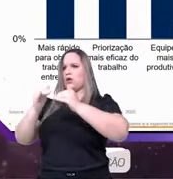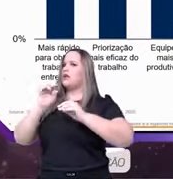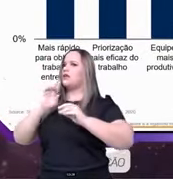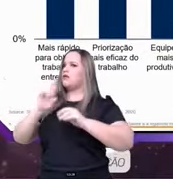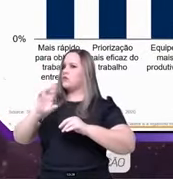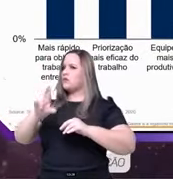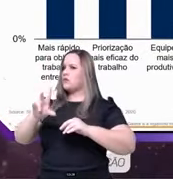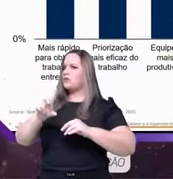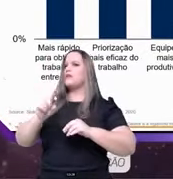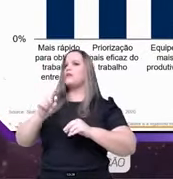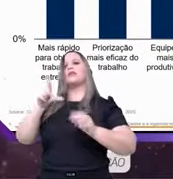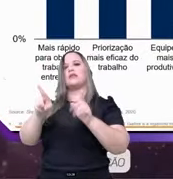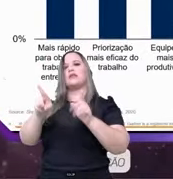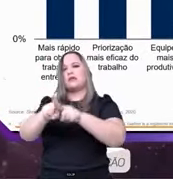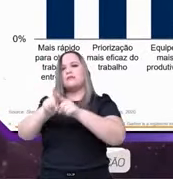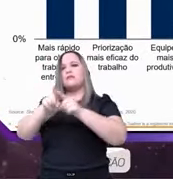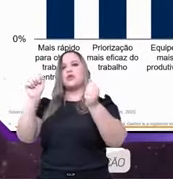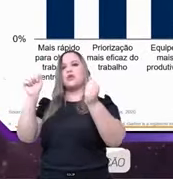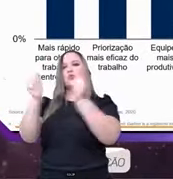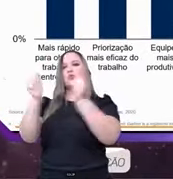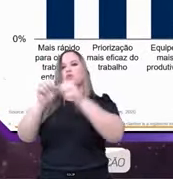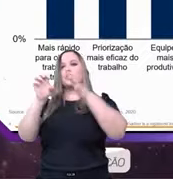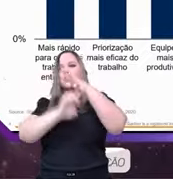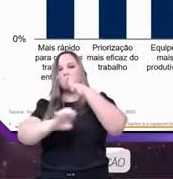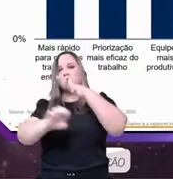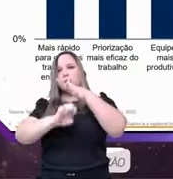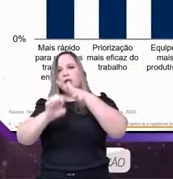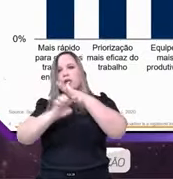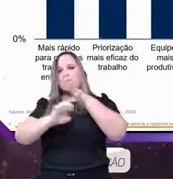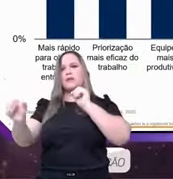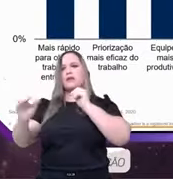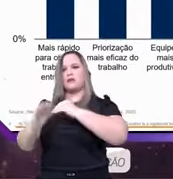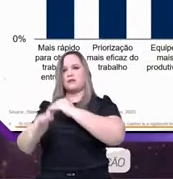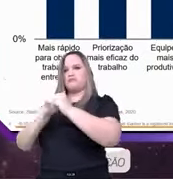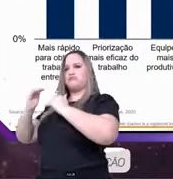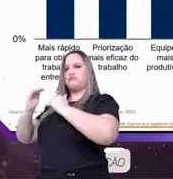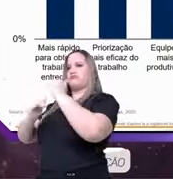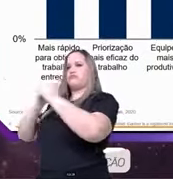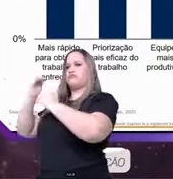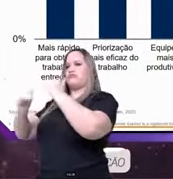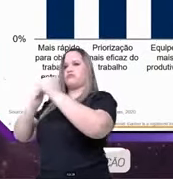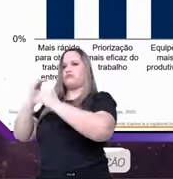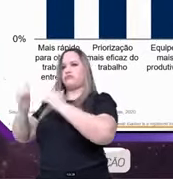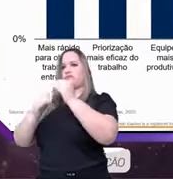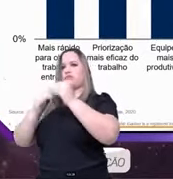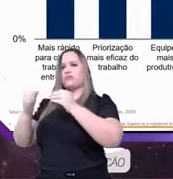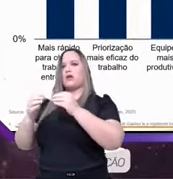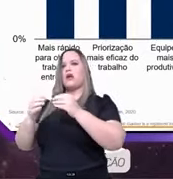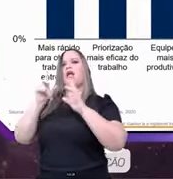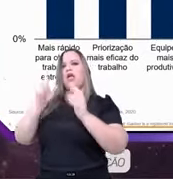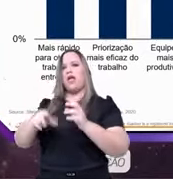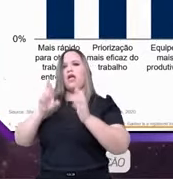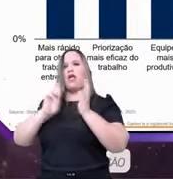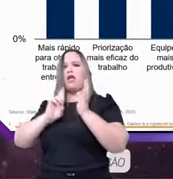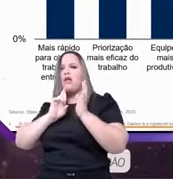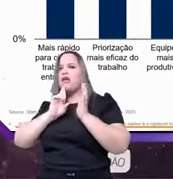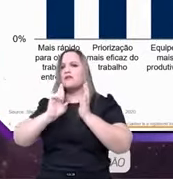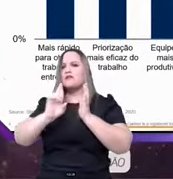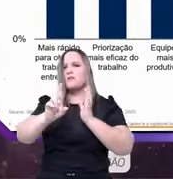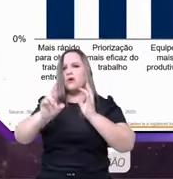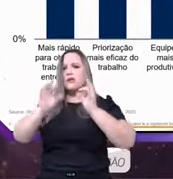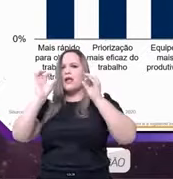O resultado que nós vemos na prática são o quê? Entregas mais rápidas, resultado mais rápido, mudança mais